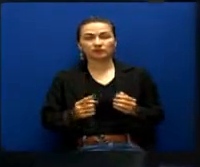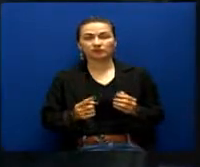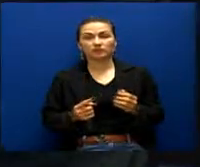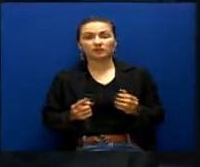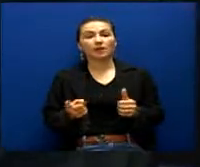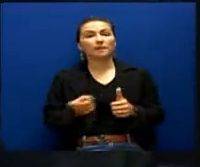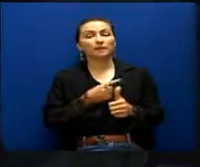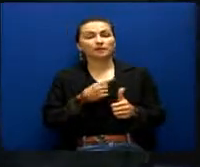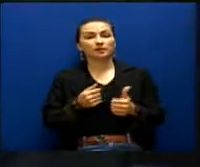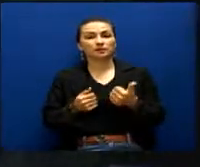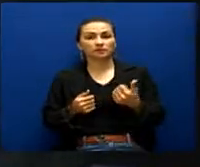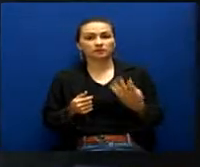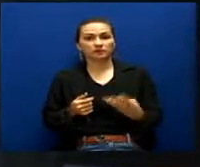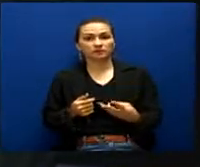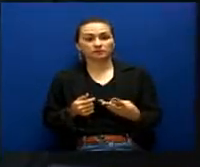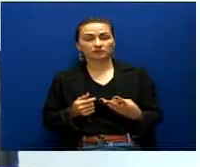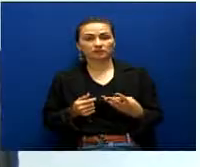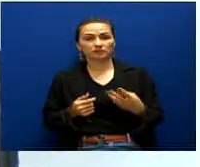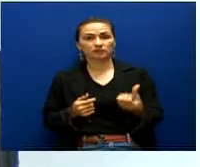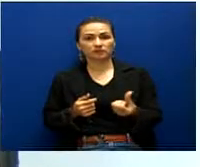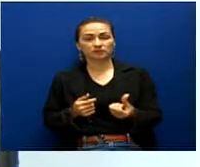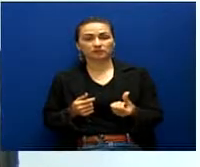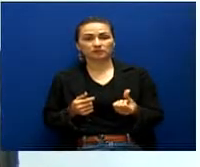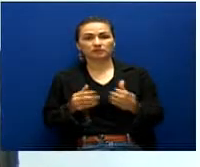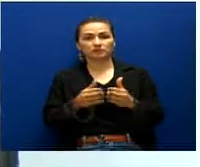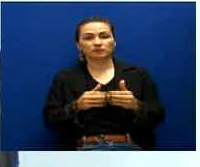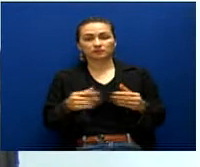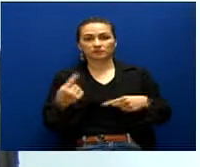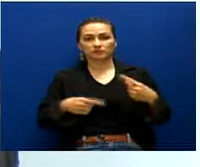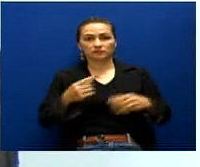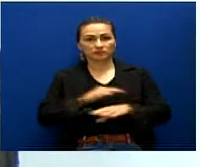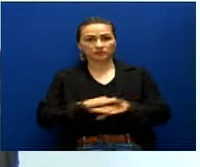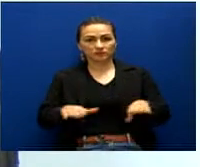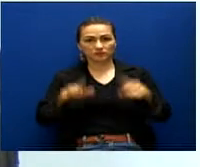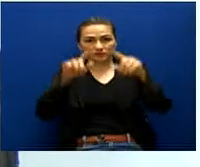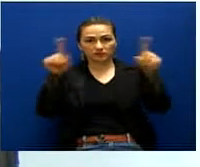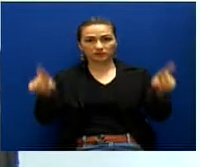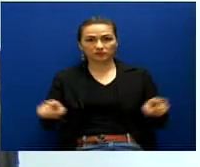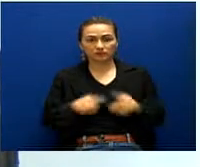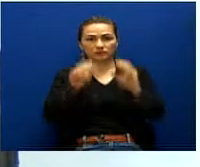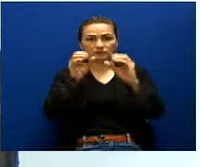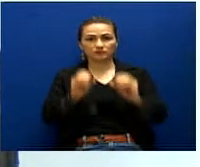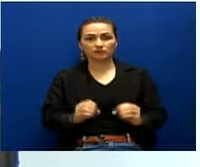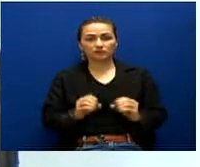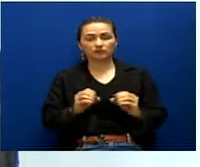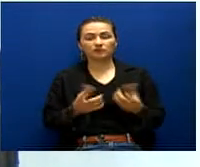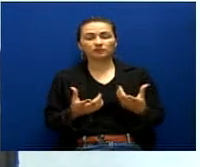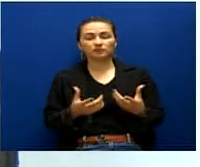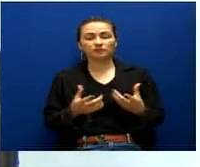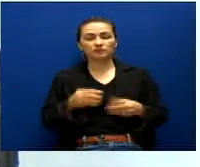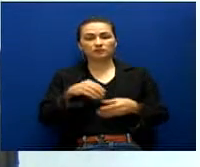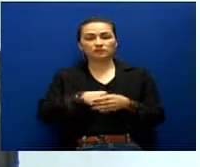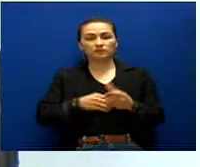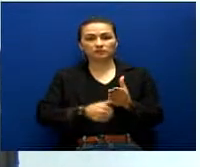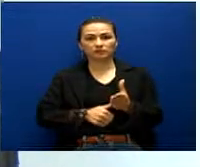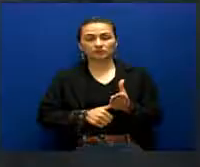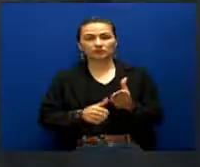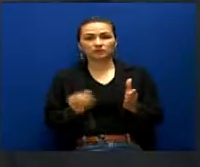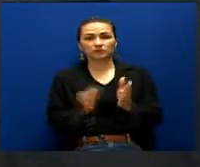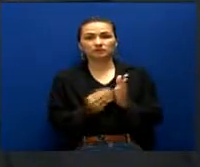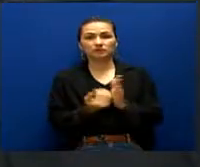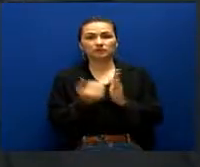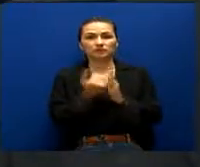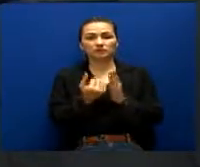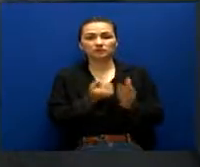para a gente votar? Sim, por favor. Encerrada a discussão, peço que abra o painel para votação das emendas 3 e 6 da vereadora Fernanda Garcia. A Comissão de Economia vai seguir